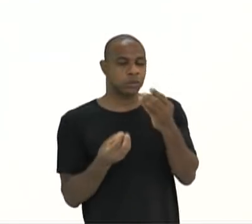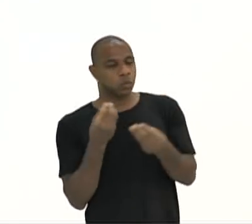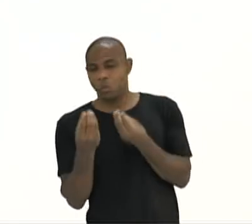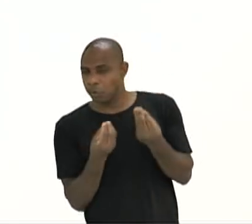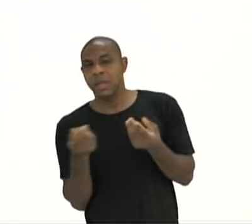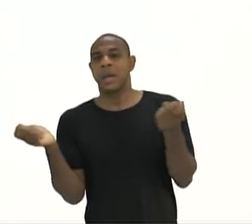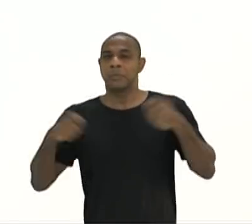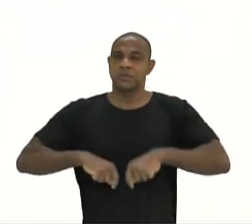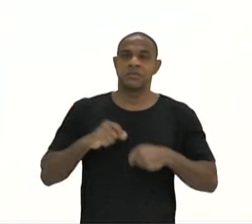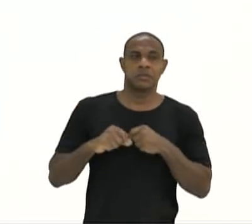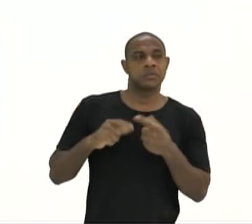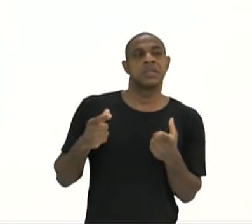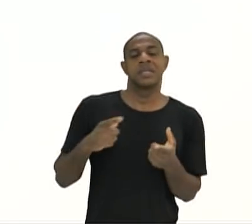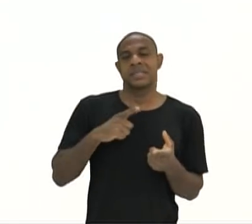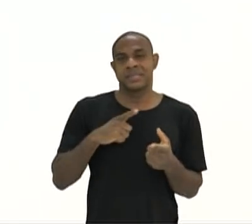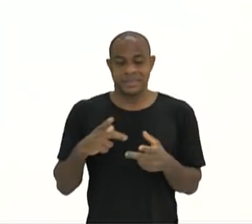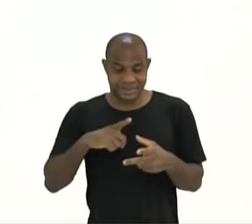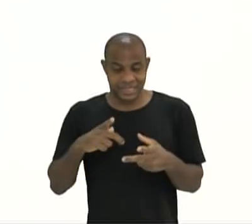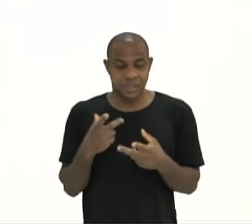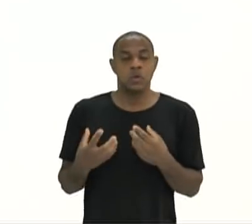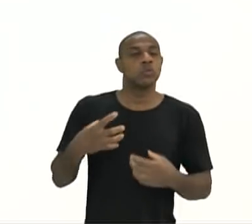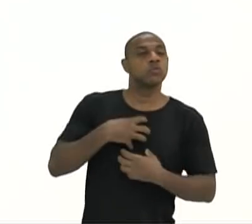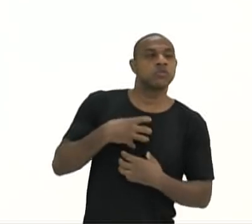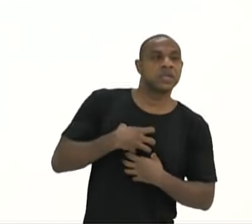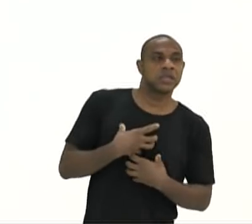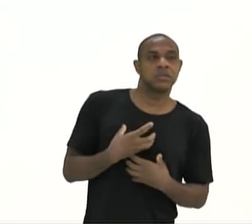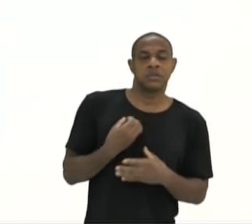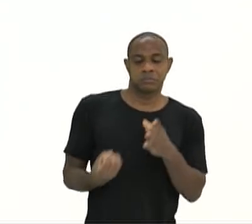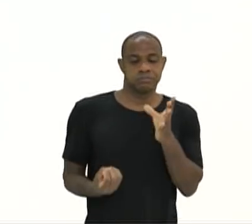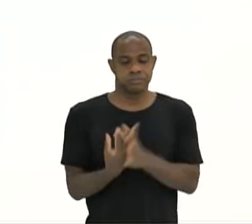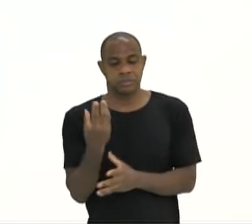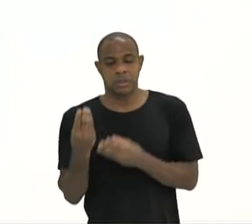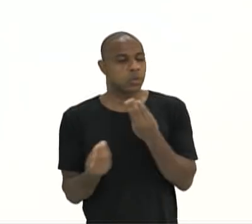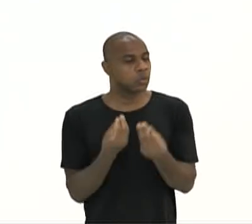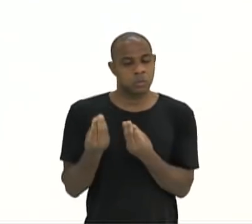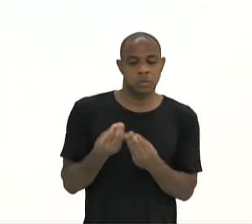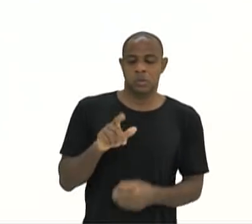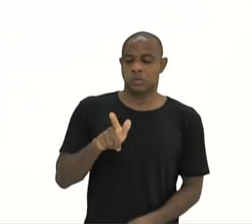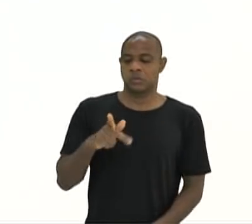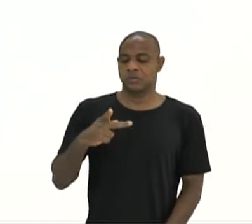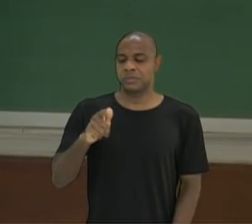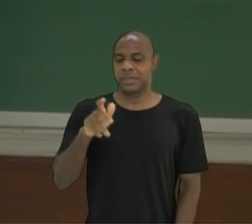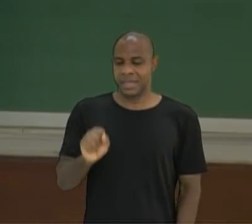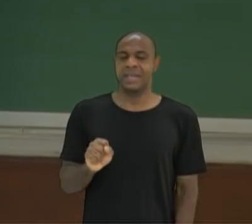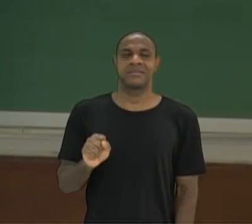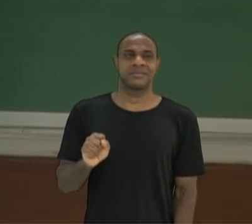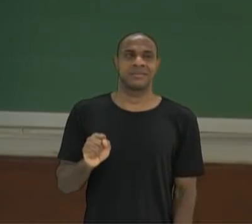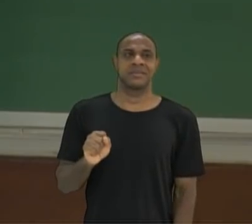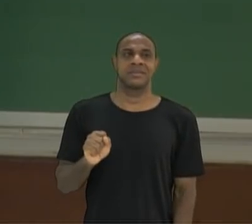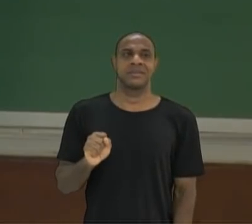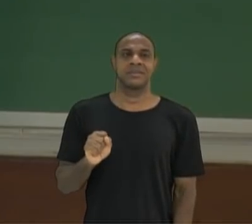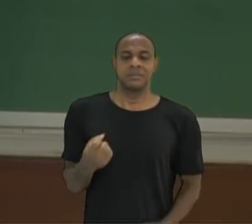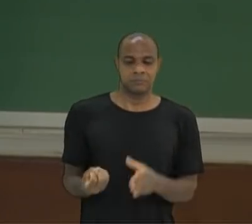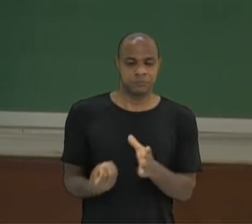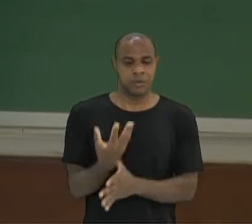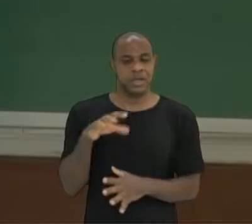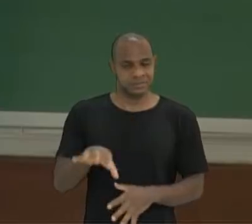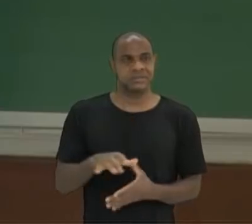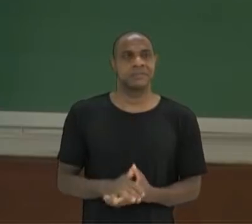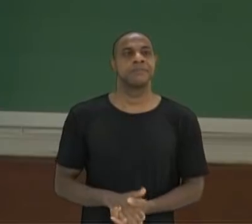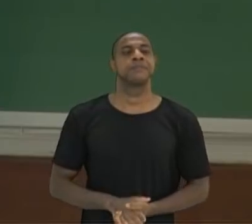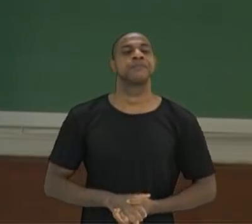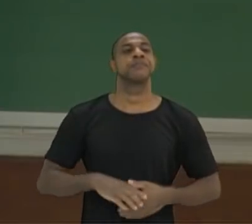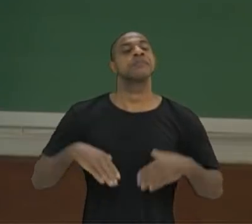então, estabelecer uma forma de funcionamento básico do GPS. Então, são esses os pontos de